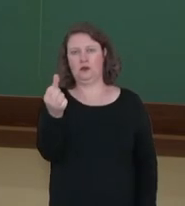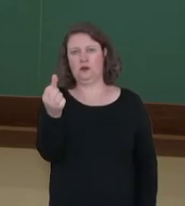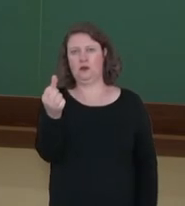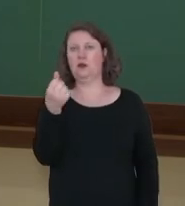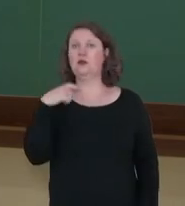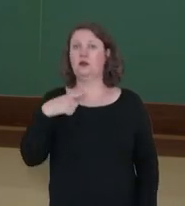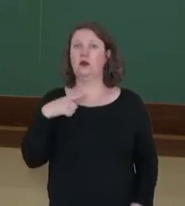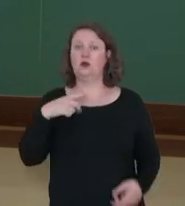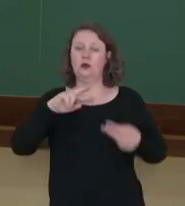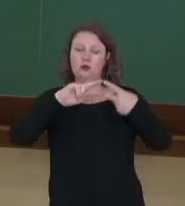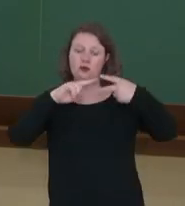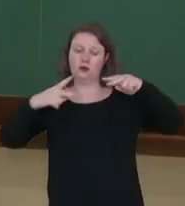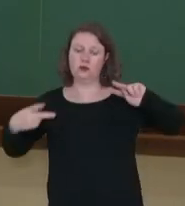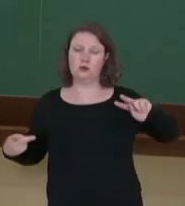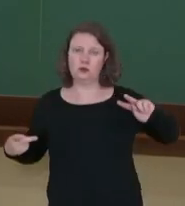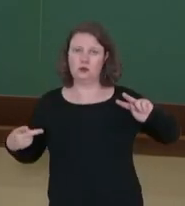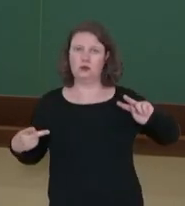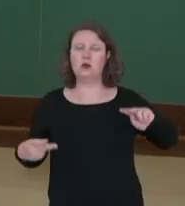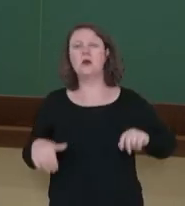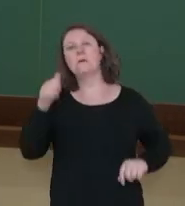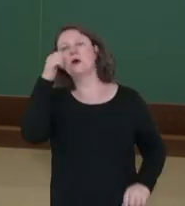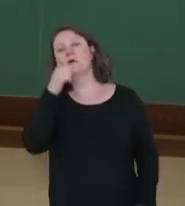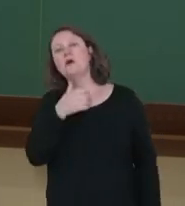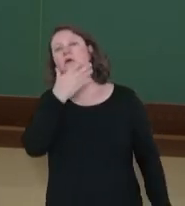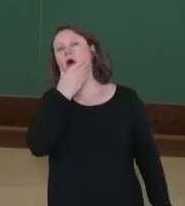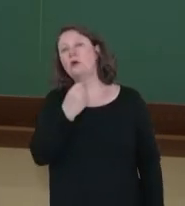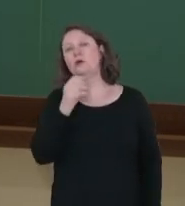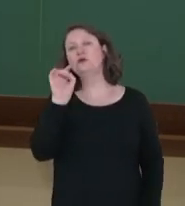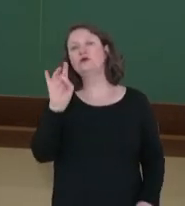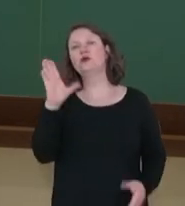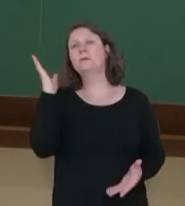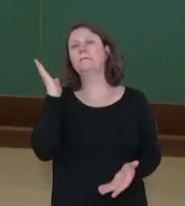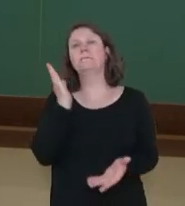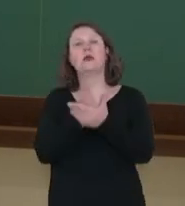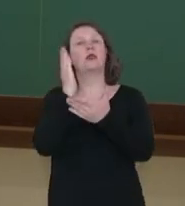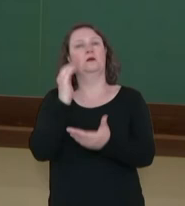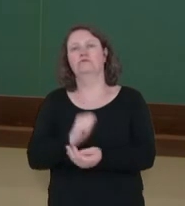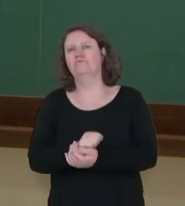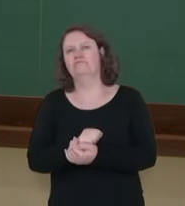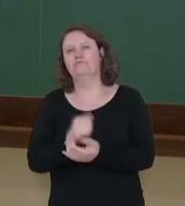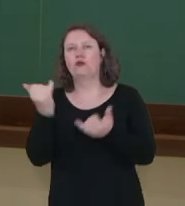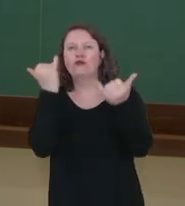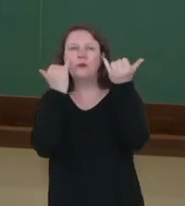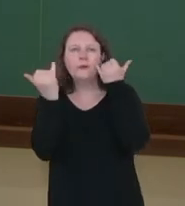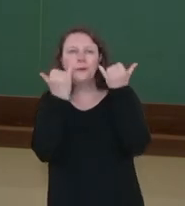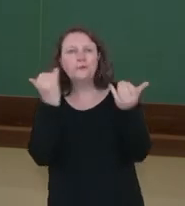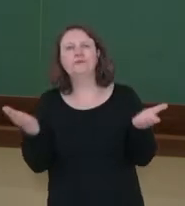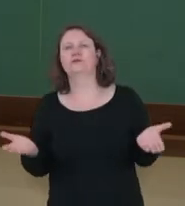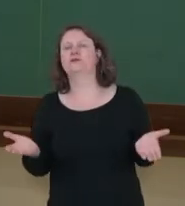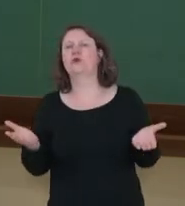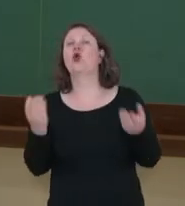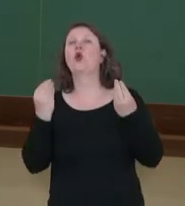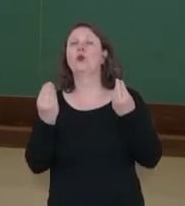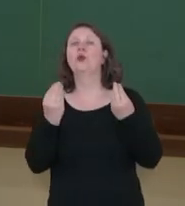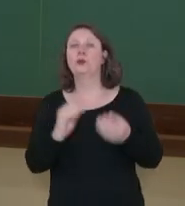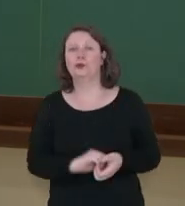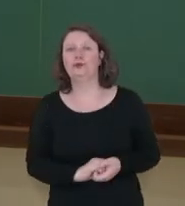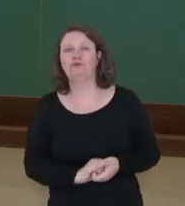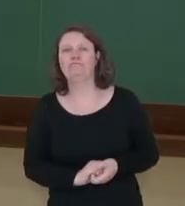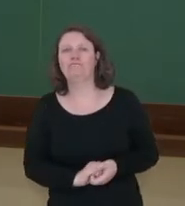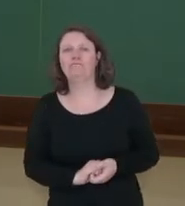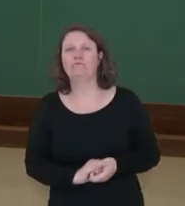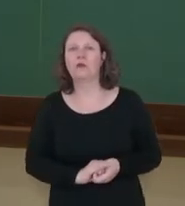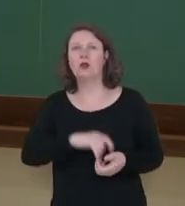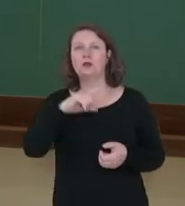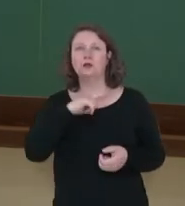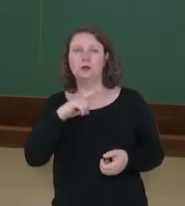nos gametas masculinos e femininos, tem só metade dessas informações. Quando tem a junção dessas